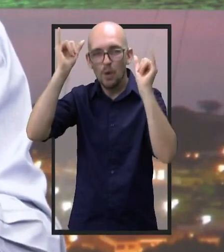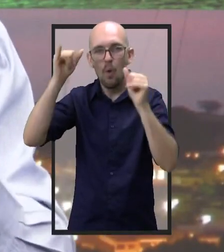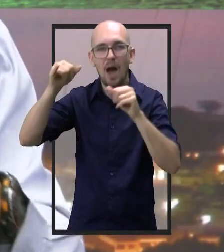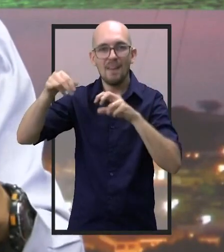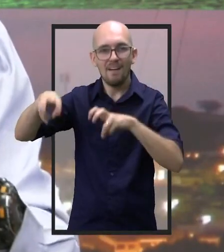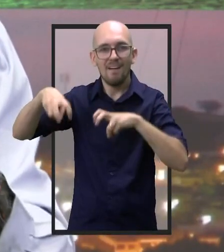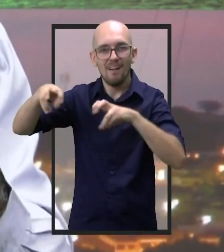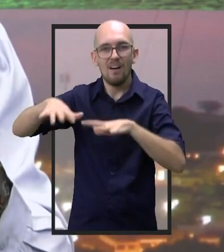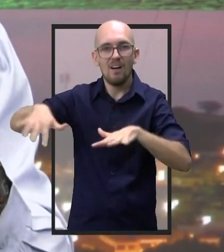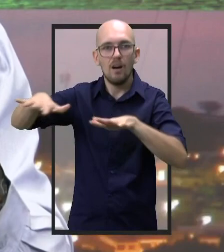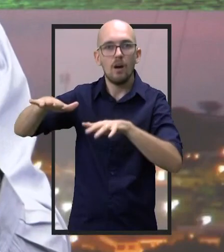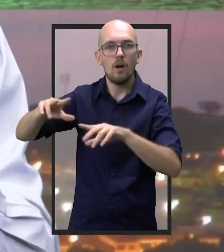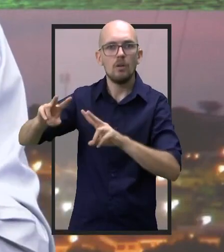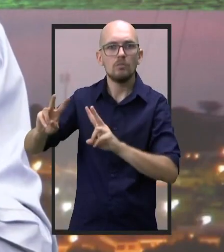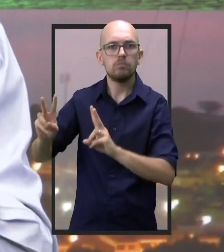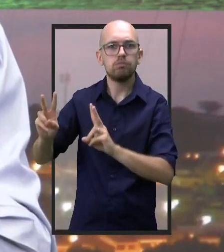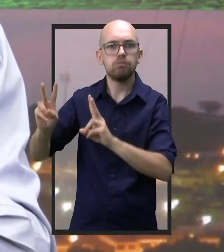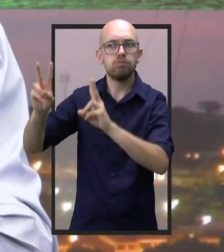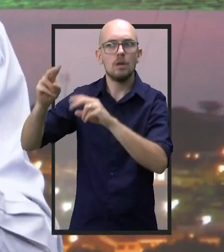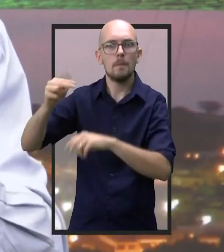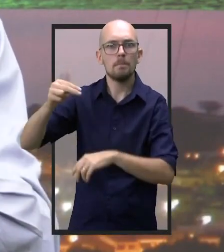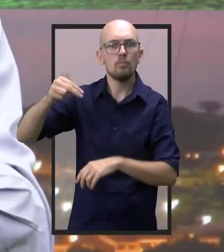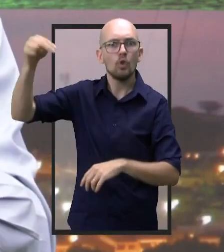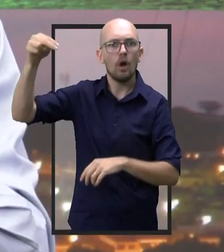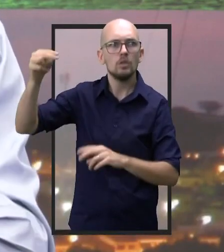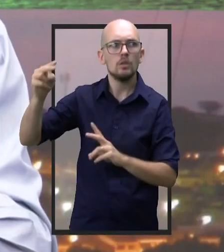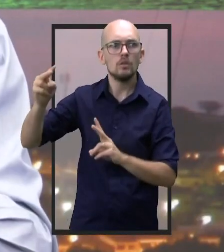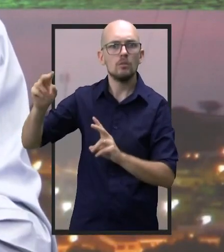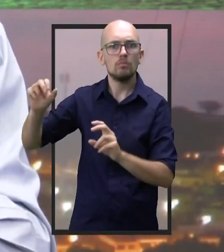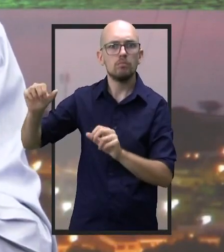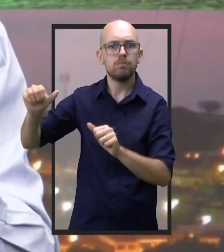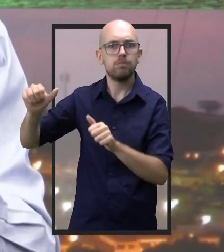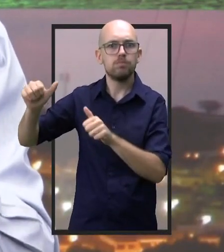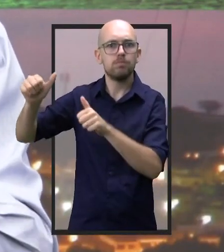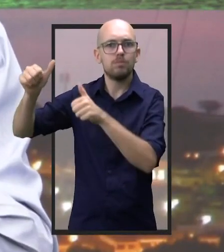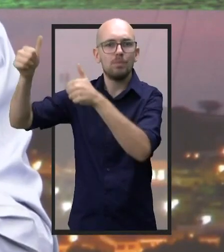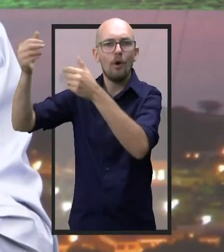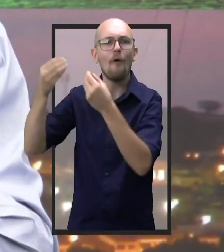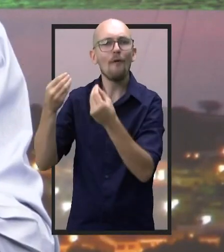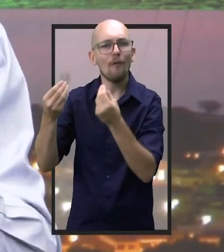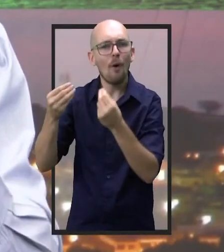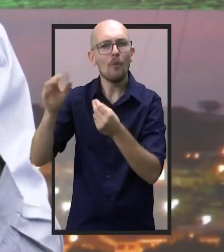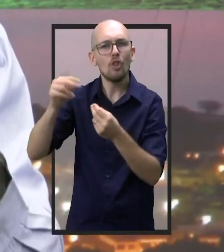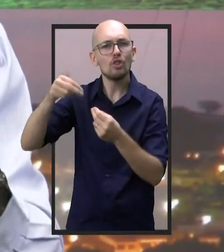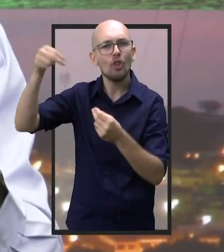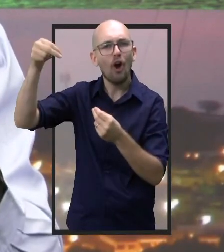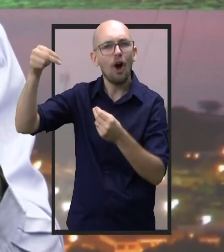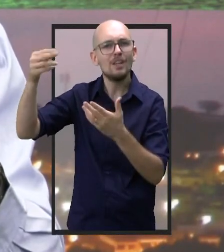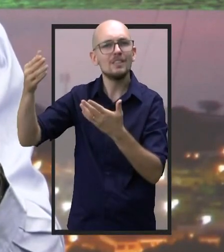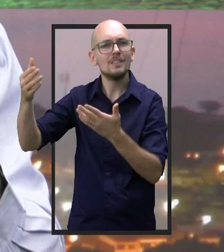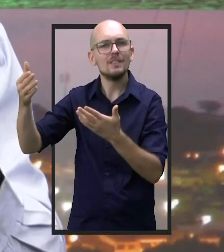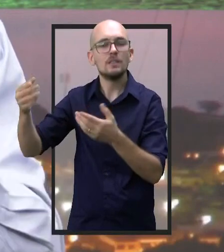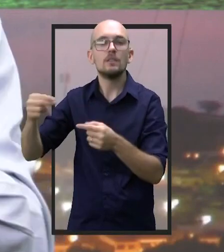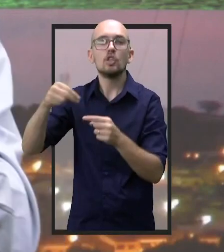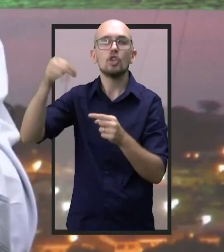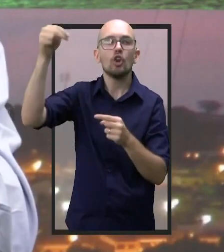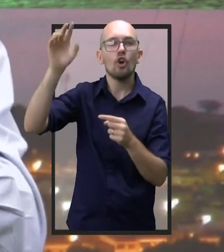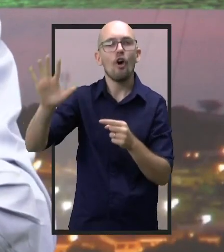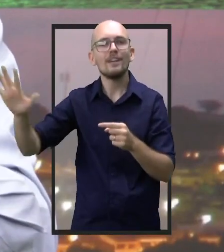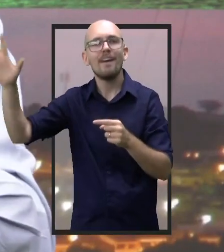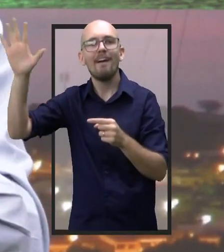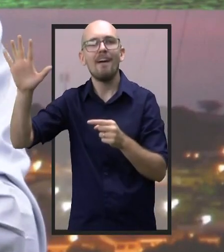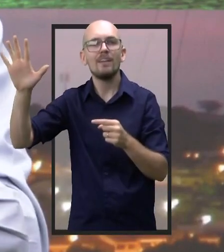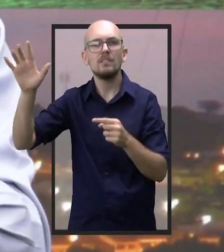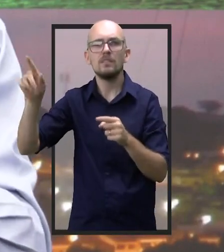né? A região norte. Como é que pode, né? Tá levando esse valor dentro de uma região norte. O Nordeste, o que